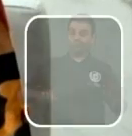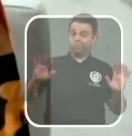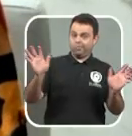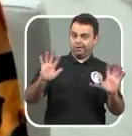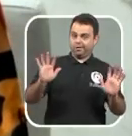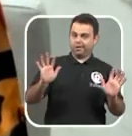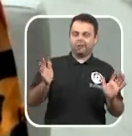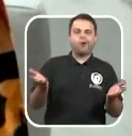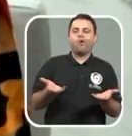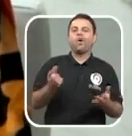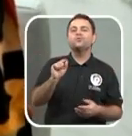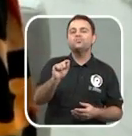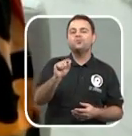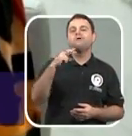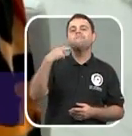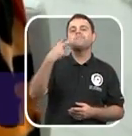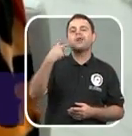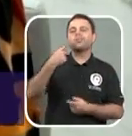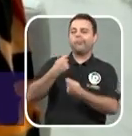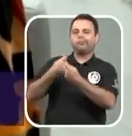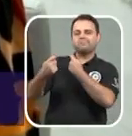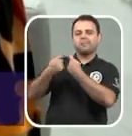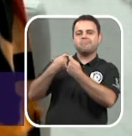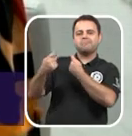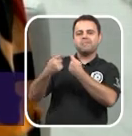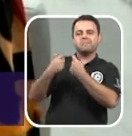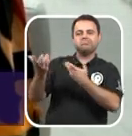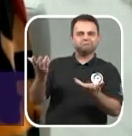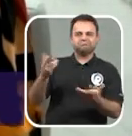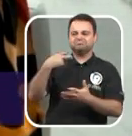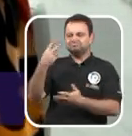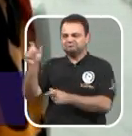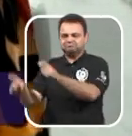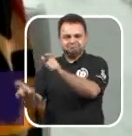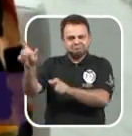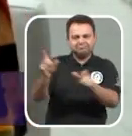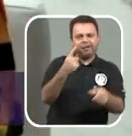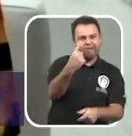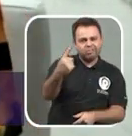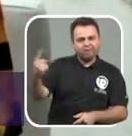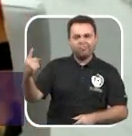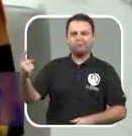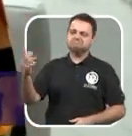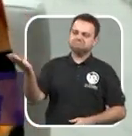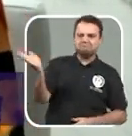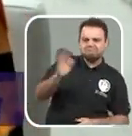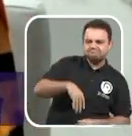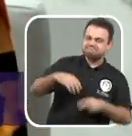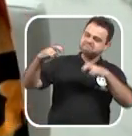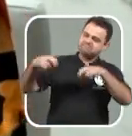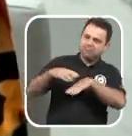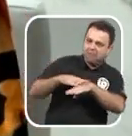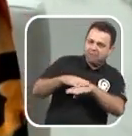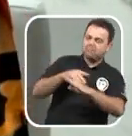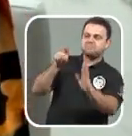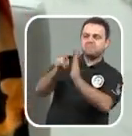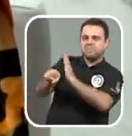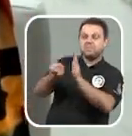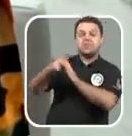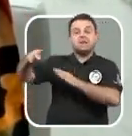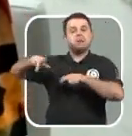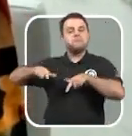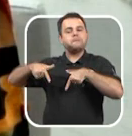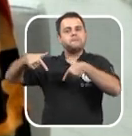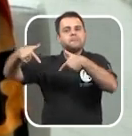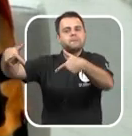Olá, começa agora o programa Questão de Ordem, um espaço para você conhecer melhor os projetos e demais trabalhos realizados pelos vereadores